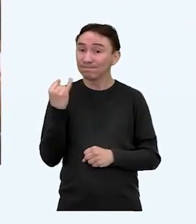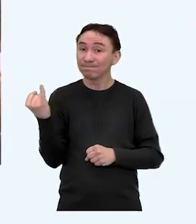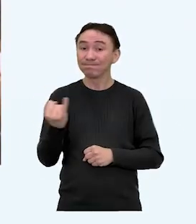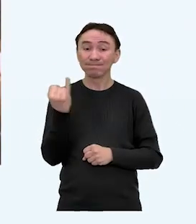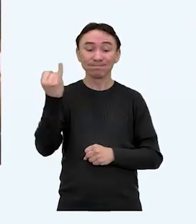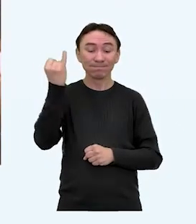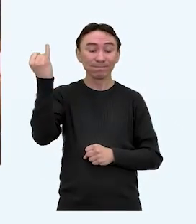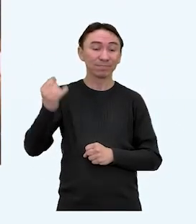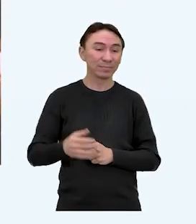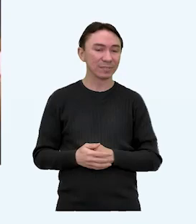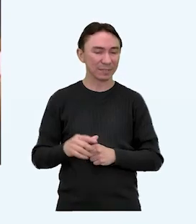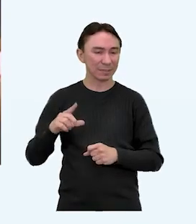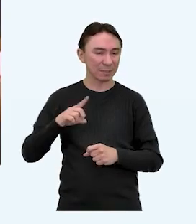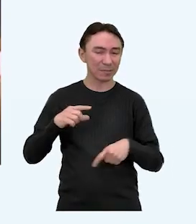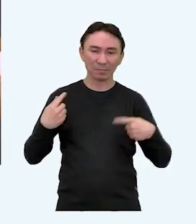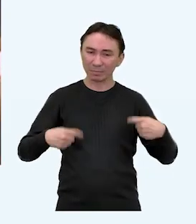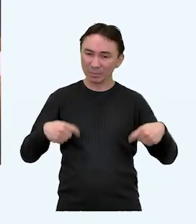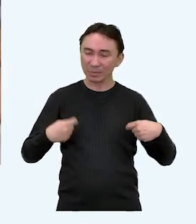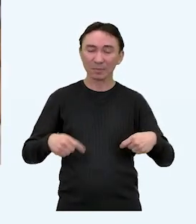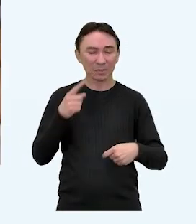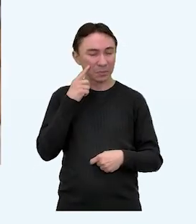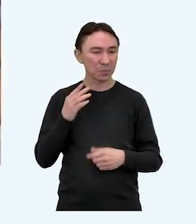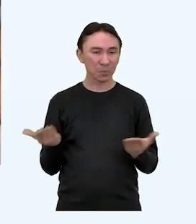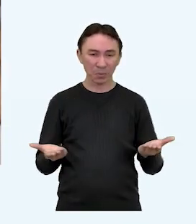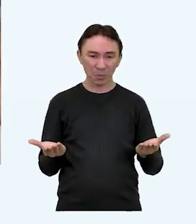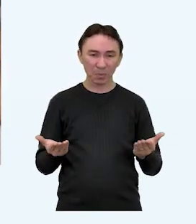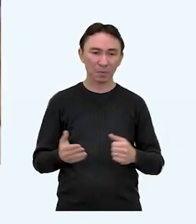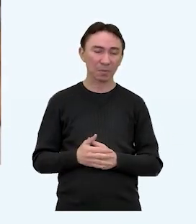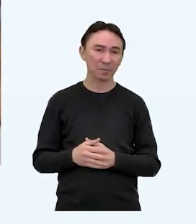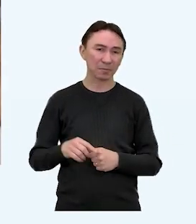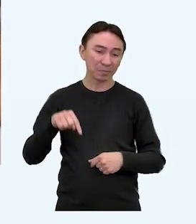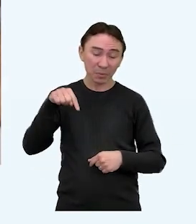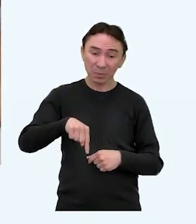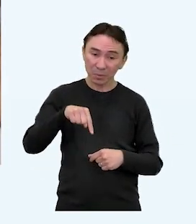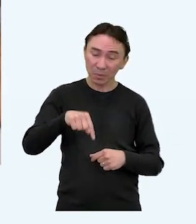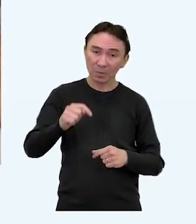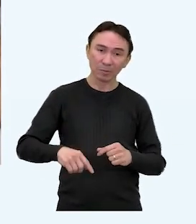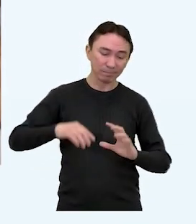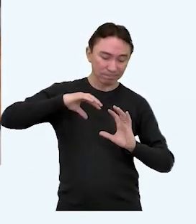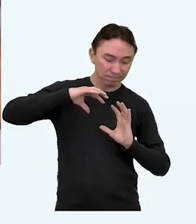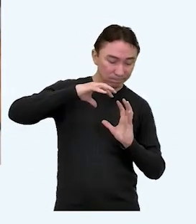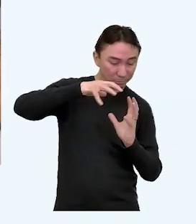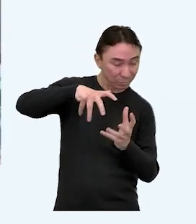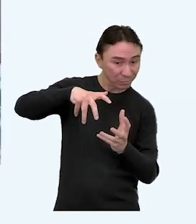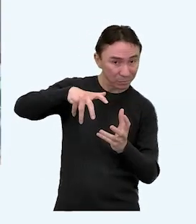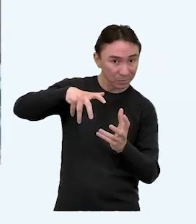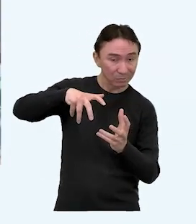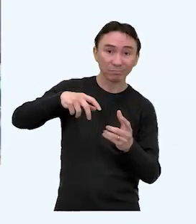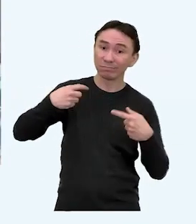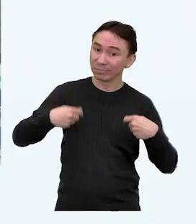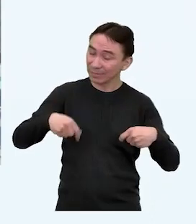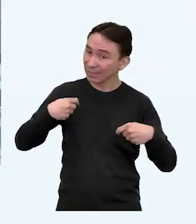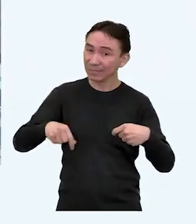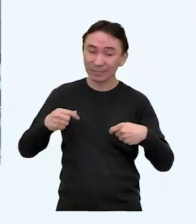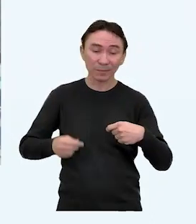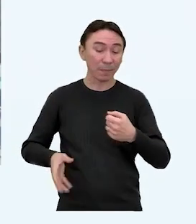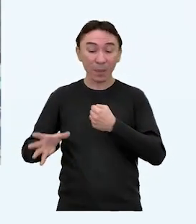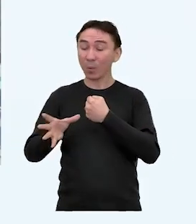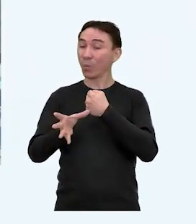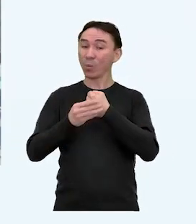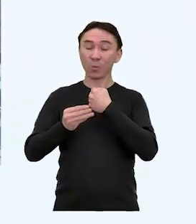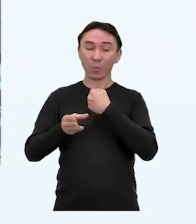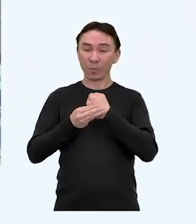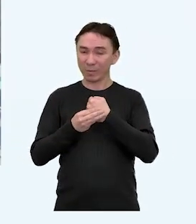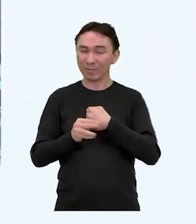obviamente, a criação de valor no mundo hoje depende muito do conhecimento. Um dos aspectos mais